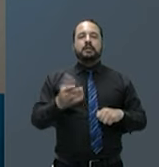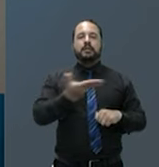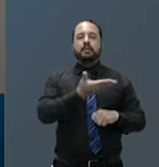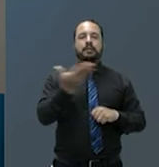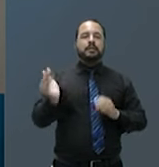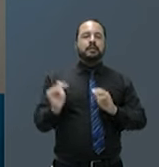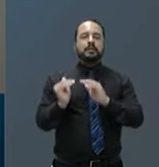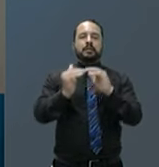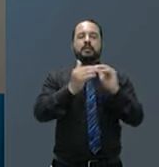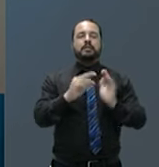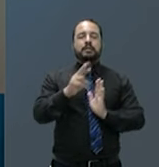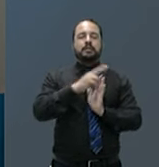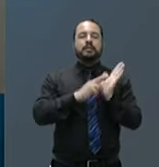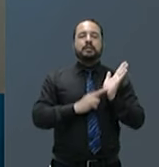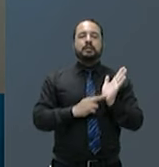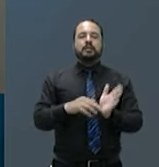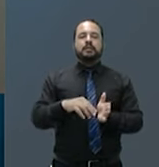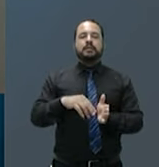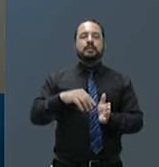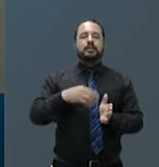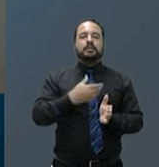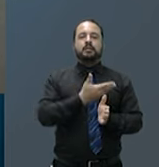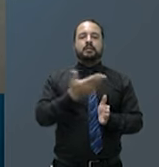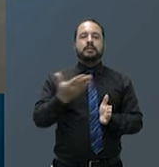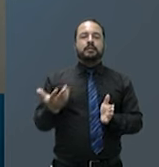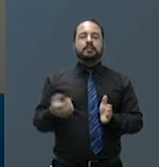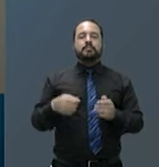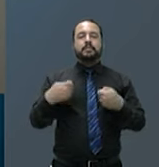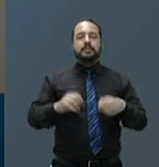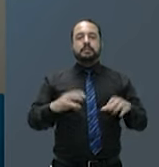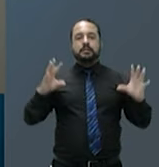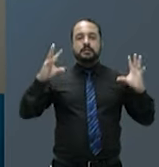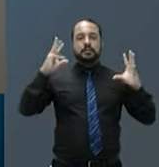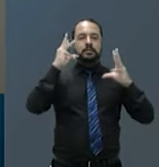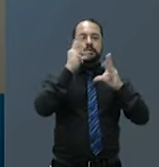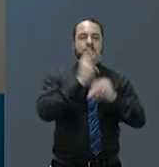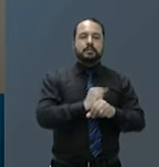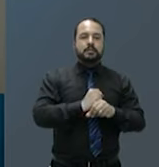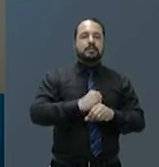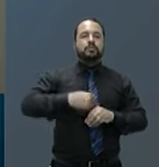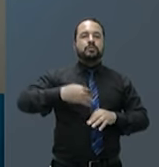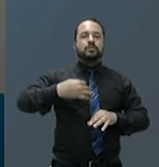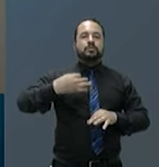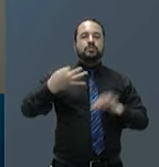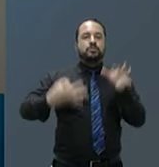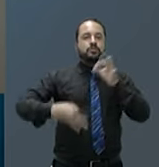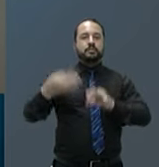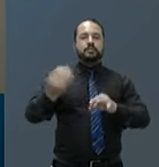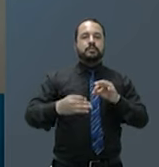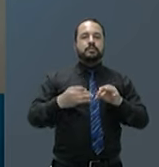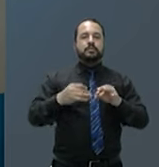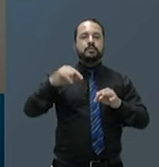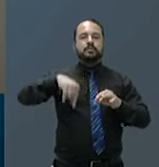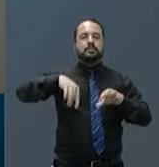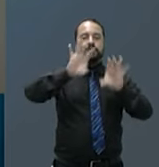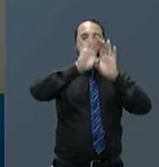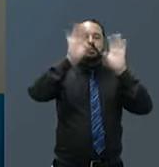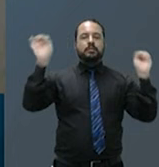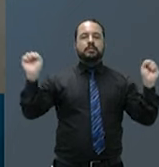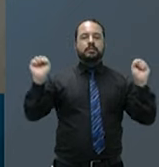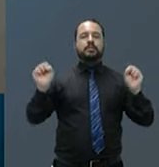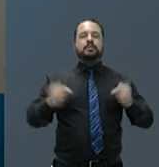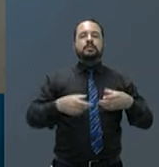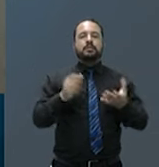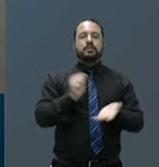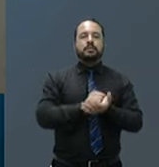por relator com vistas a provocar uma revisão do julgamento pelo órgão colegiado. Assim, o